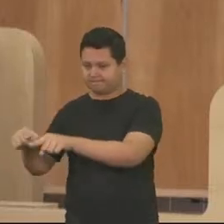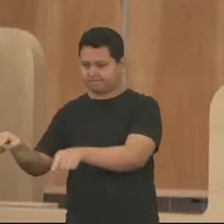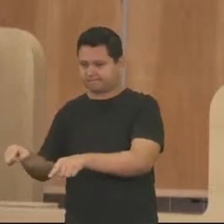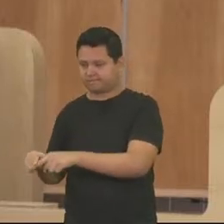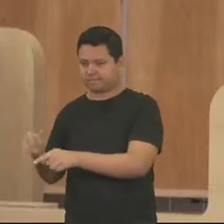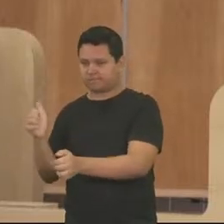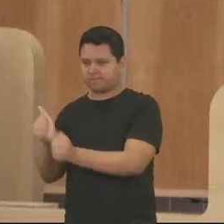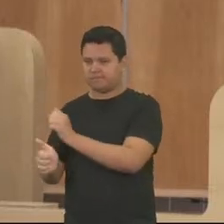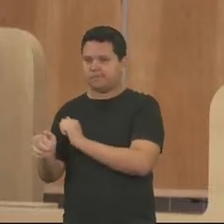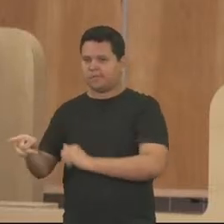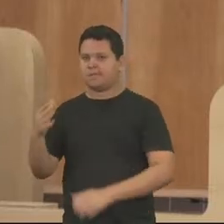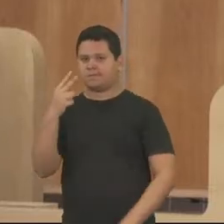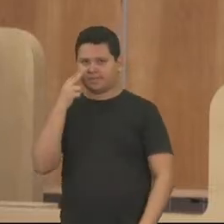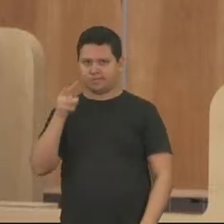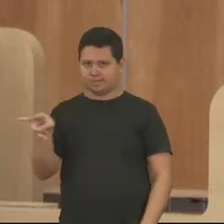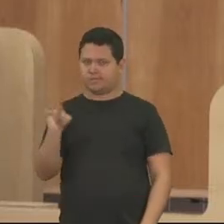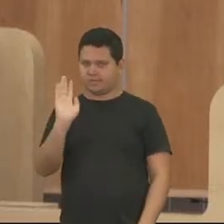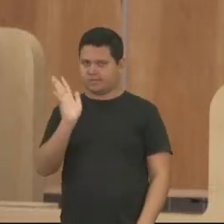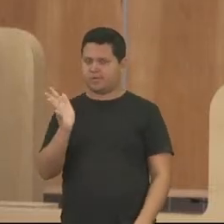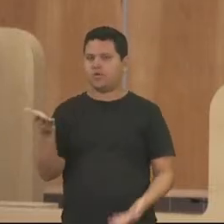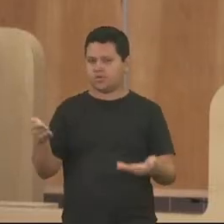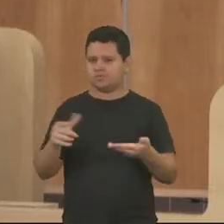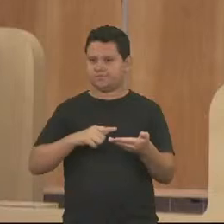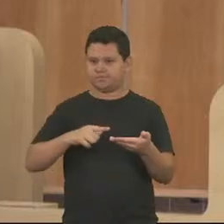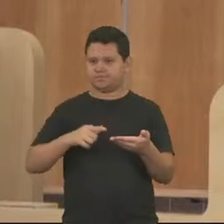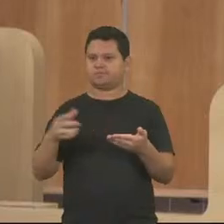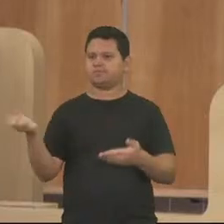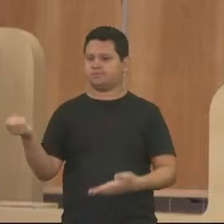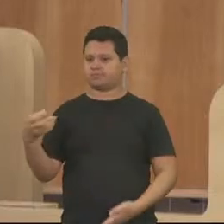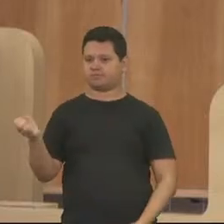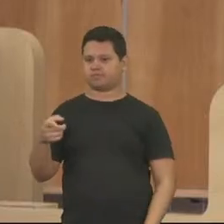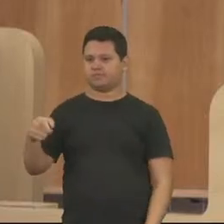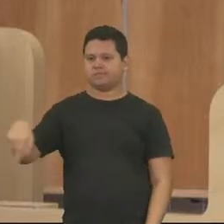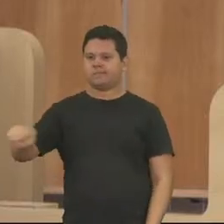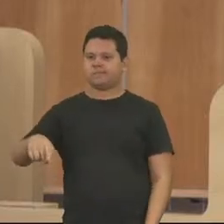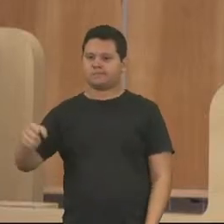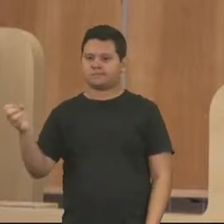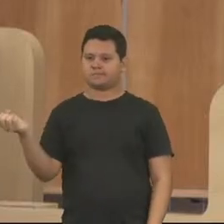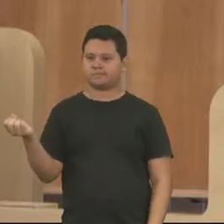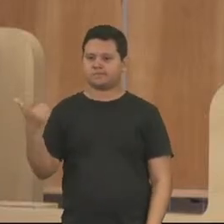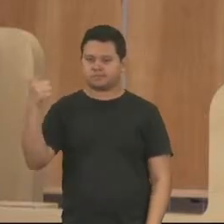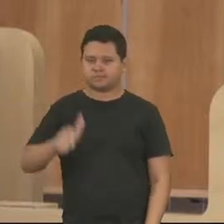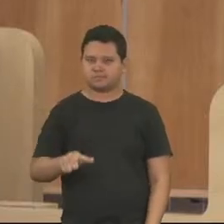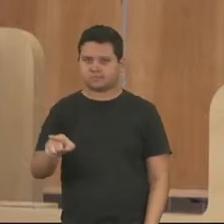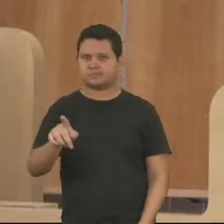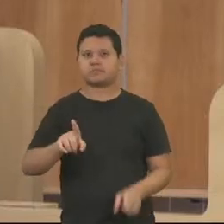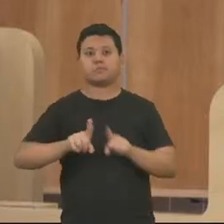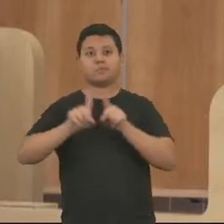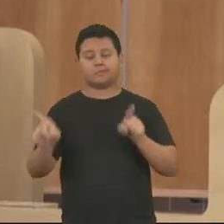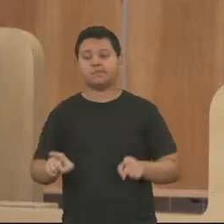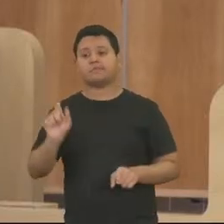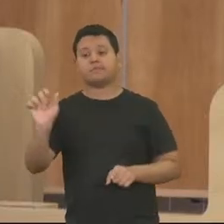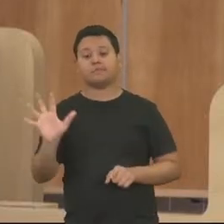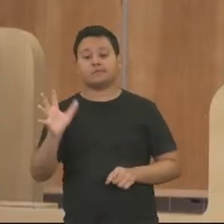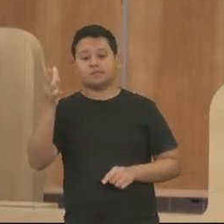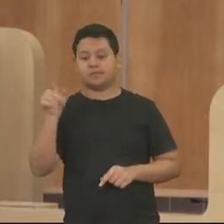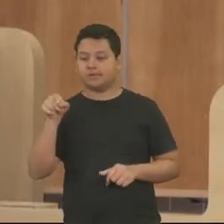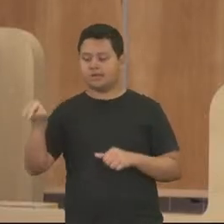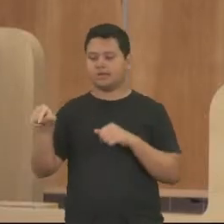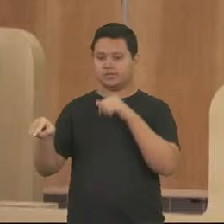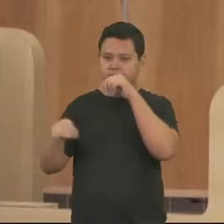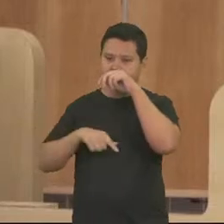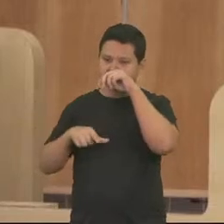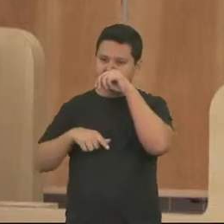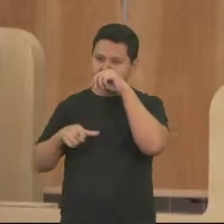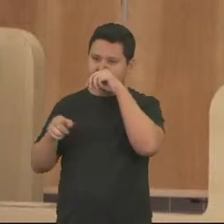que está lá hoje revitalizado mais uma vez. Mas no Parque Brasil, a gente